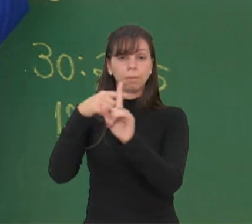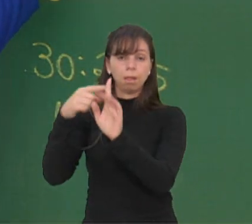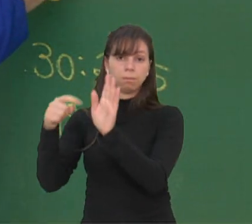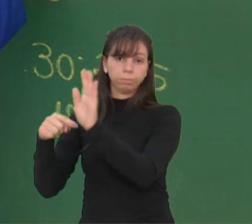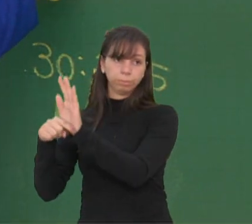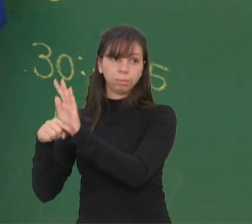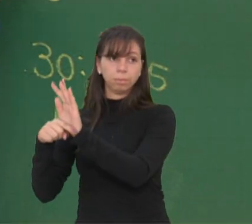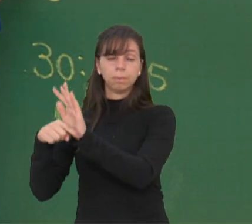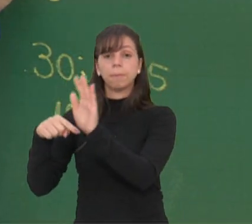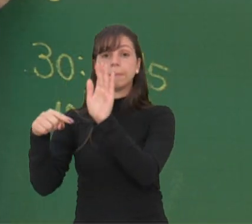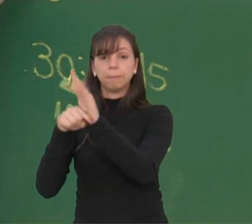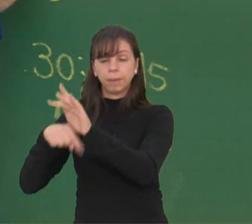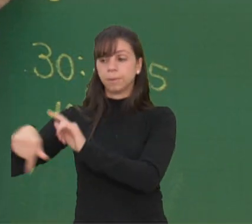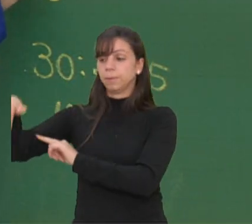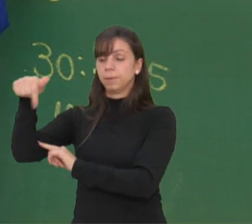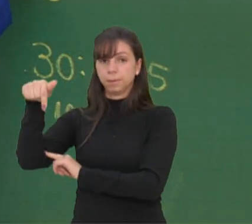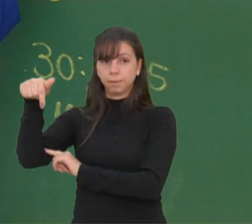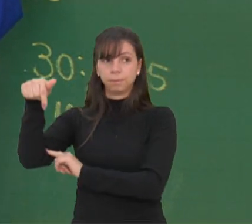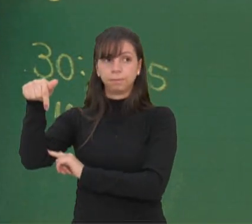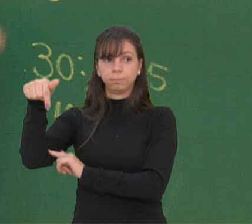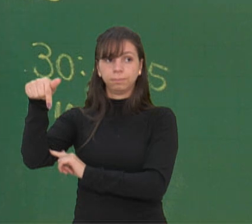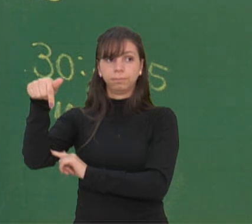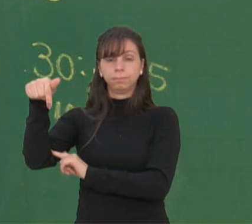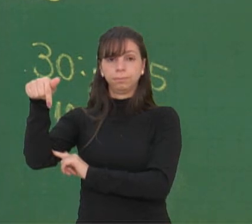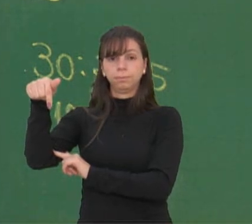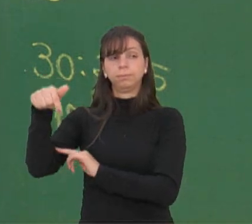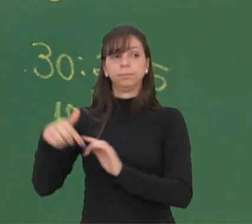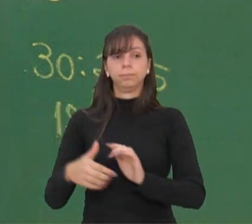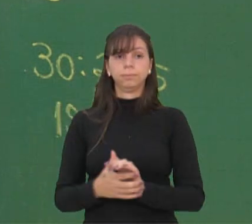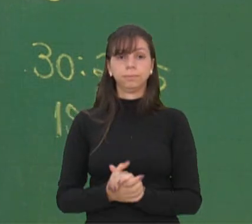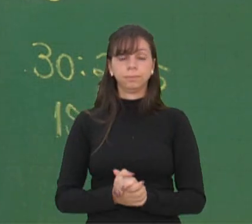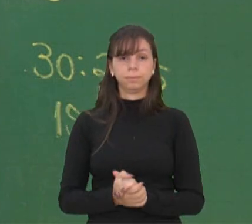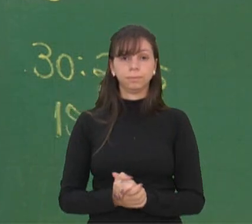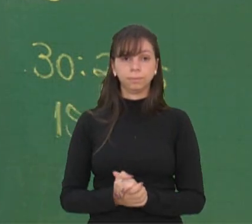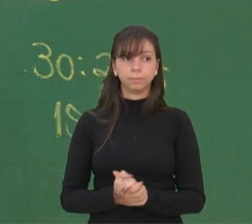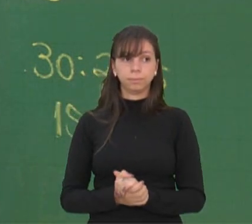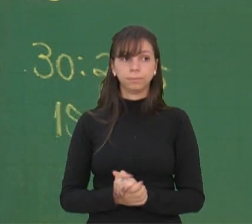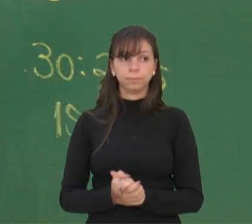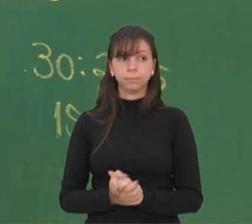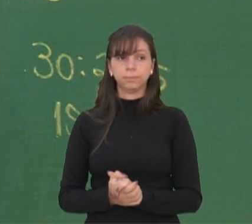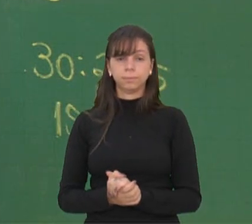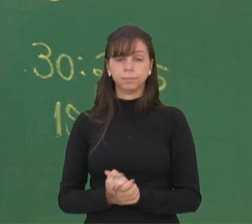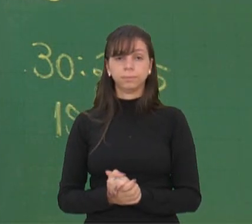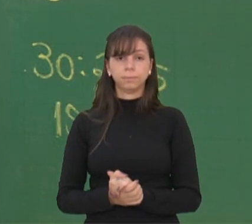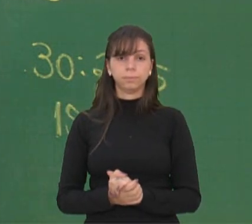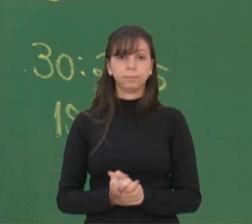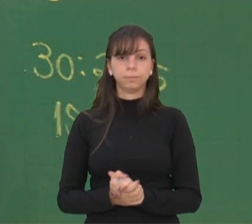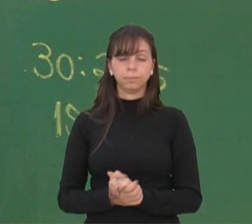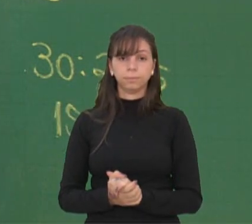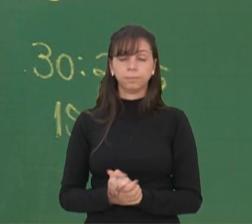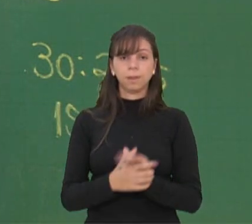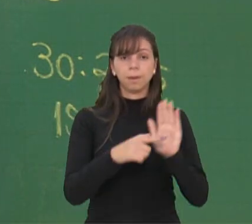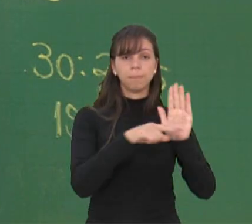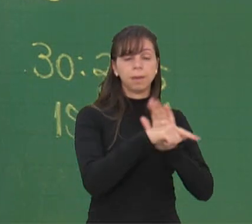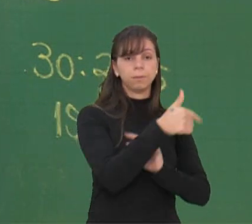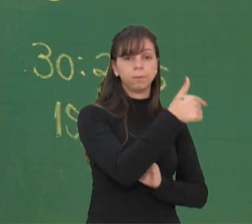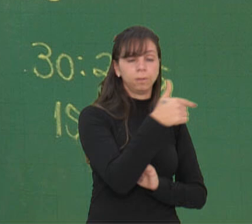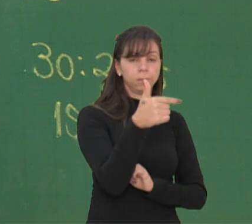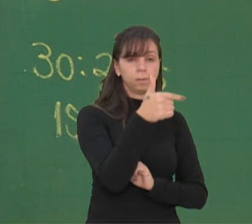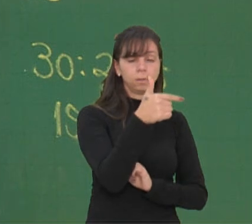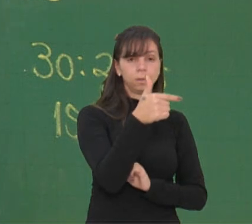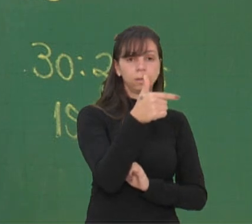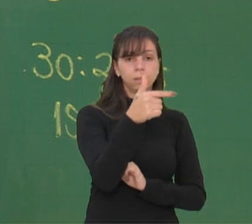maior. Do maior em relação a quem? Menos 22 e 15. Não é porque o 12 é o